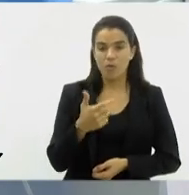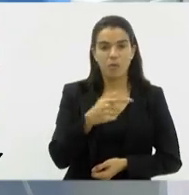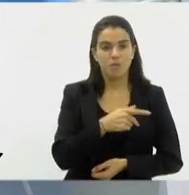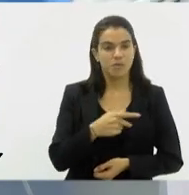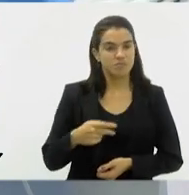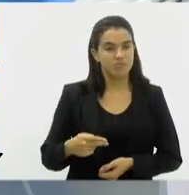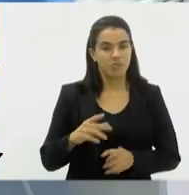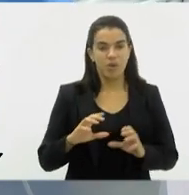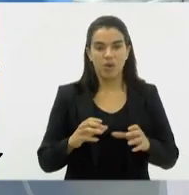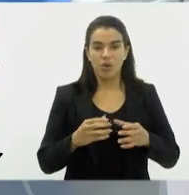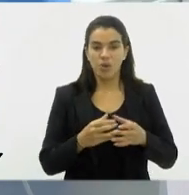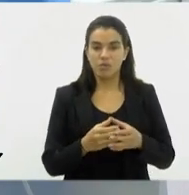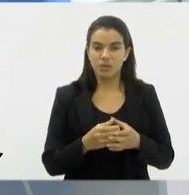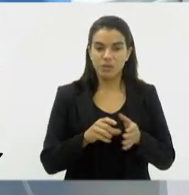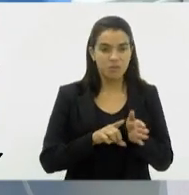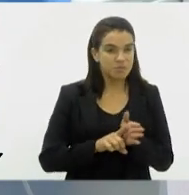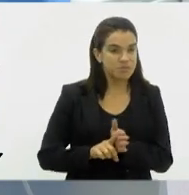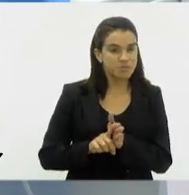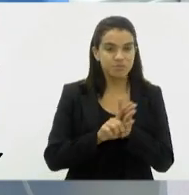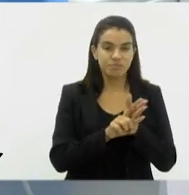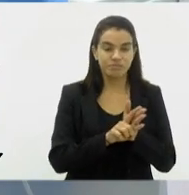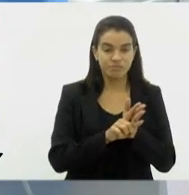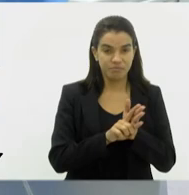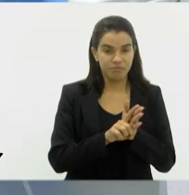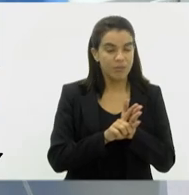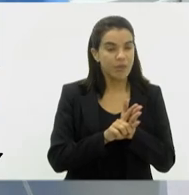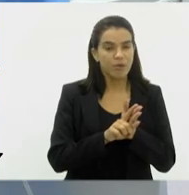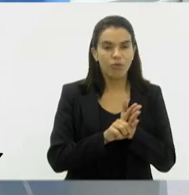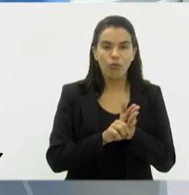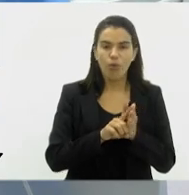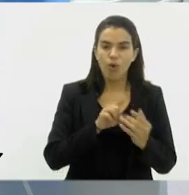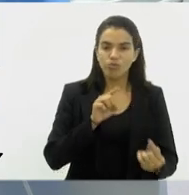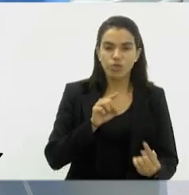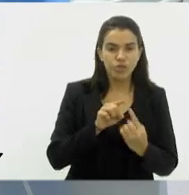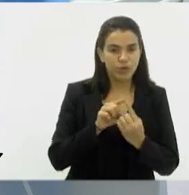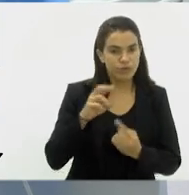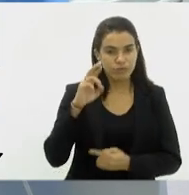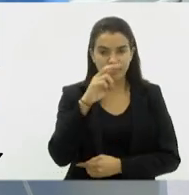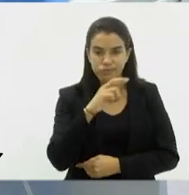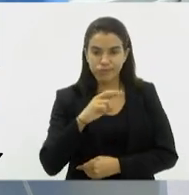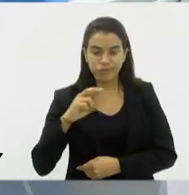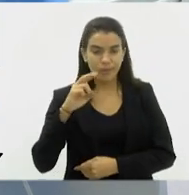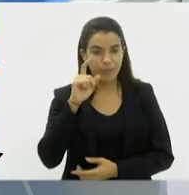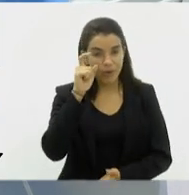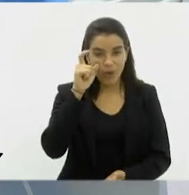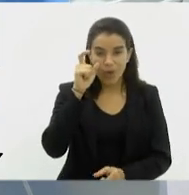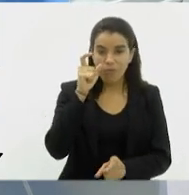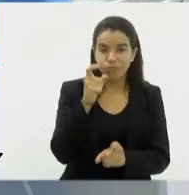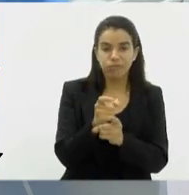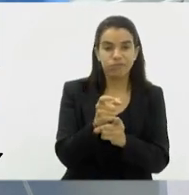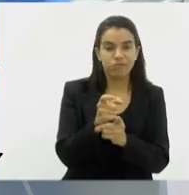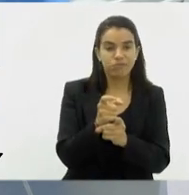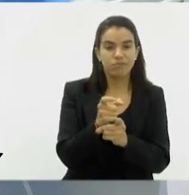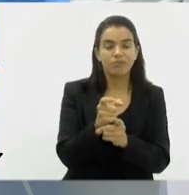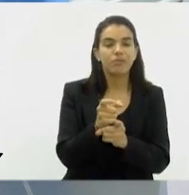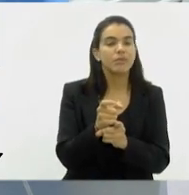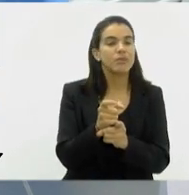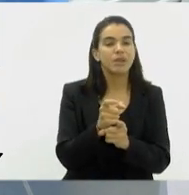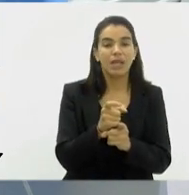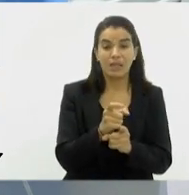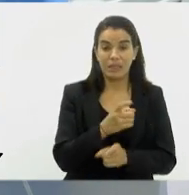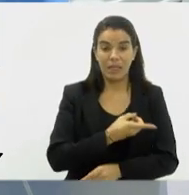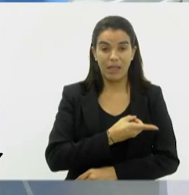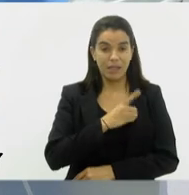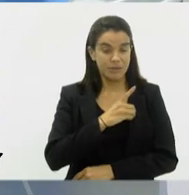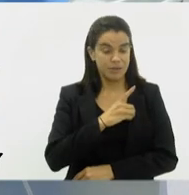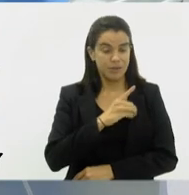da comissão parlamentar de inquérito destinada a investigar a prática de reconhecimento fotográfico realizado nas delegacias